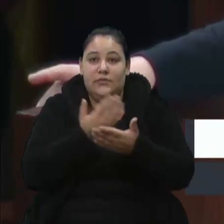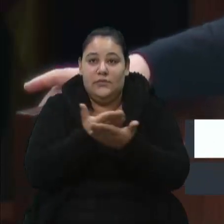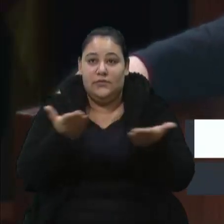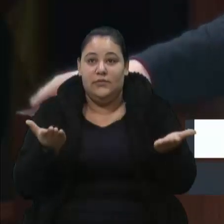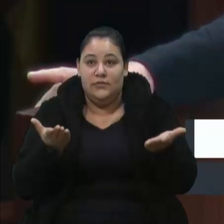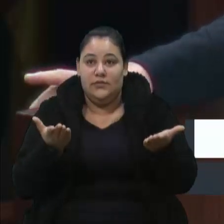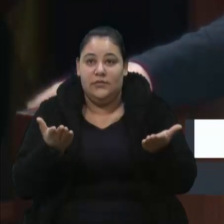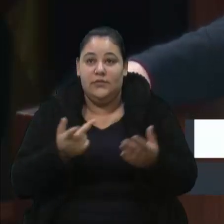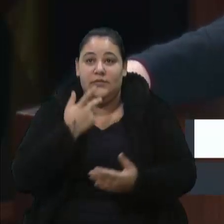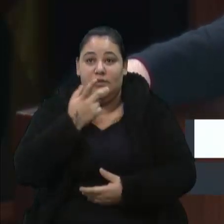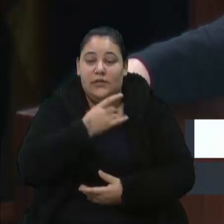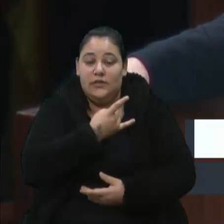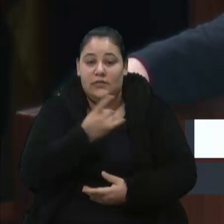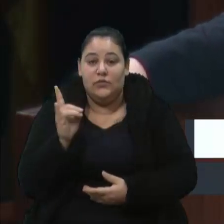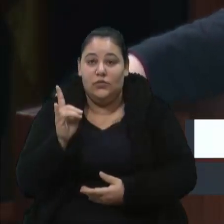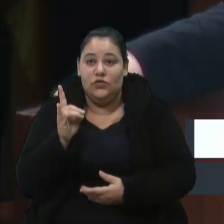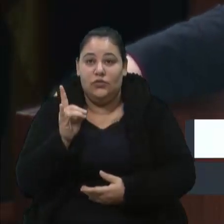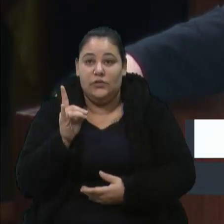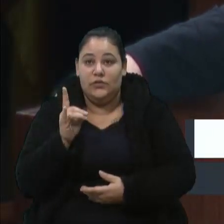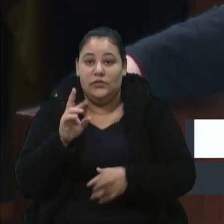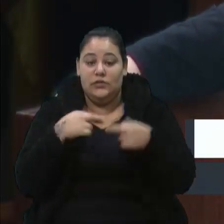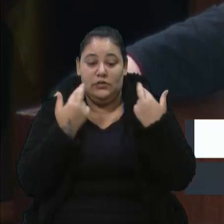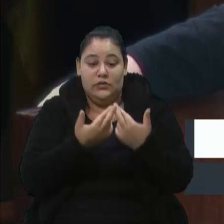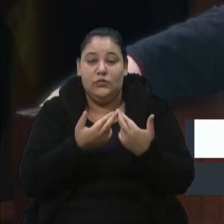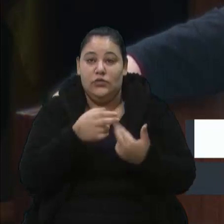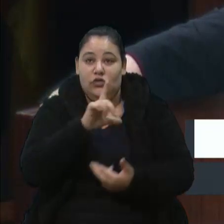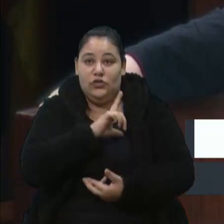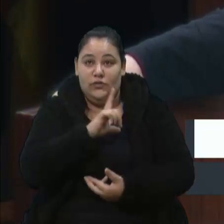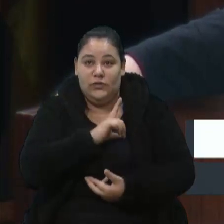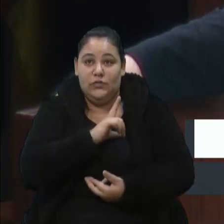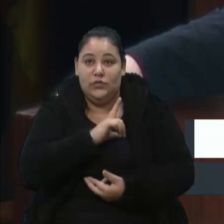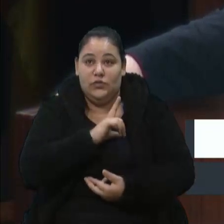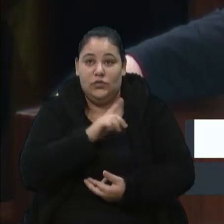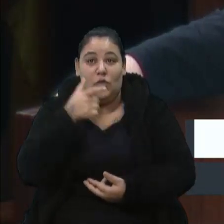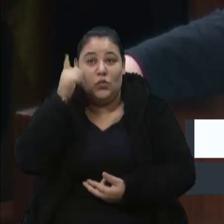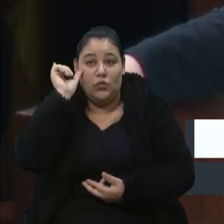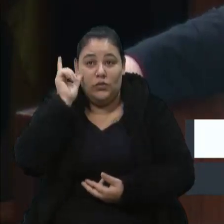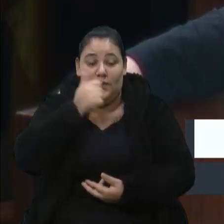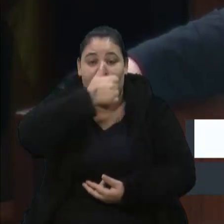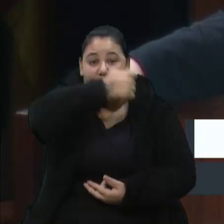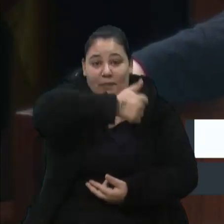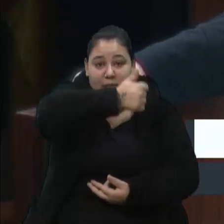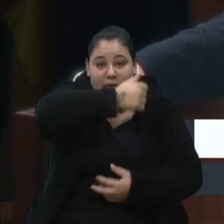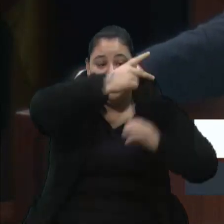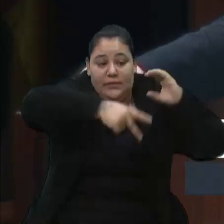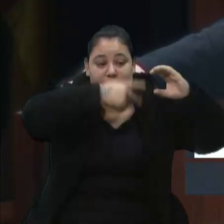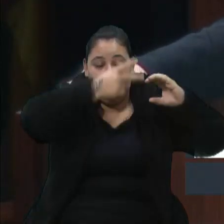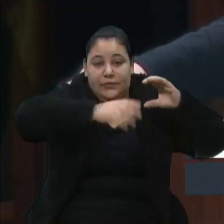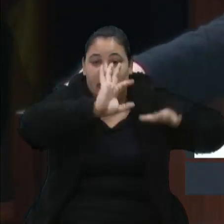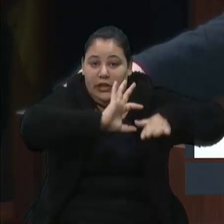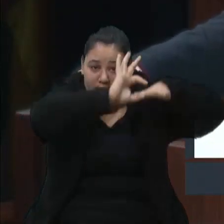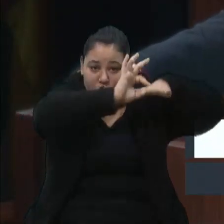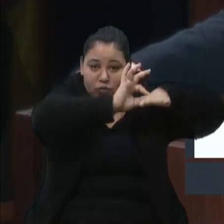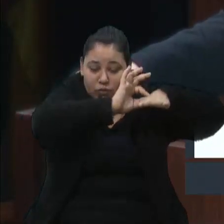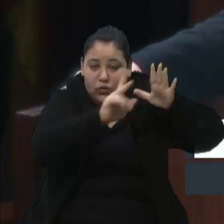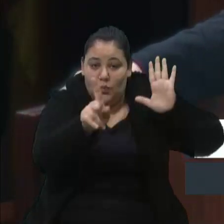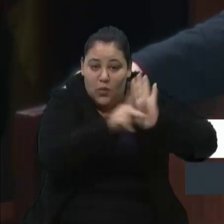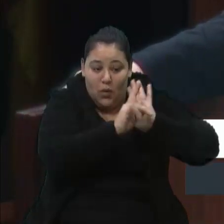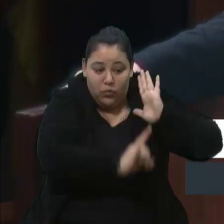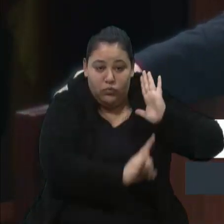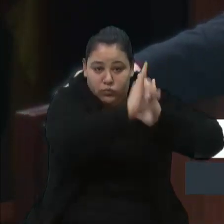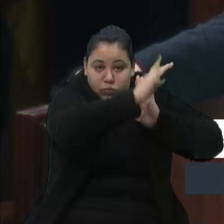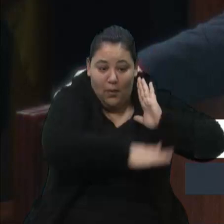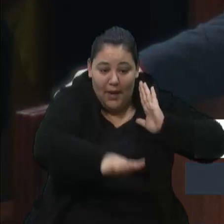falar da última audiência que nós tivemos ontem. A primeira, a Câmara de Vereadores liderou no próprio Complexo da Maesa, e as